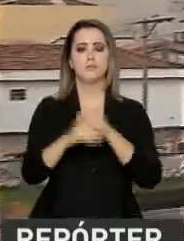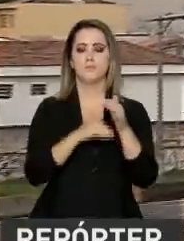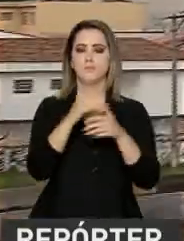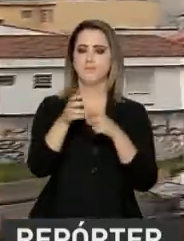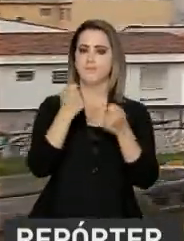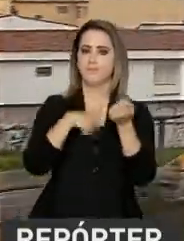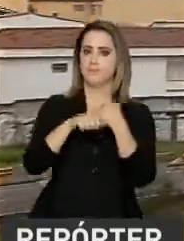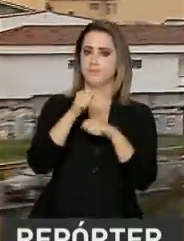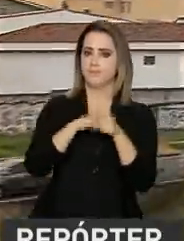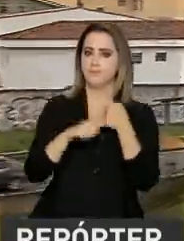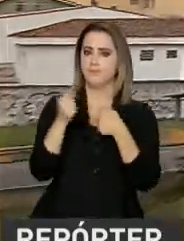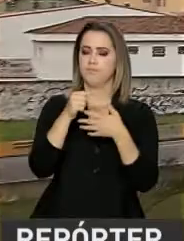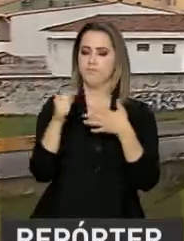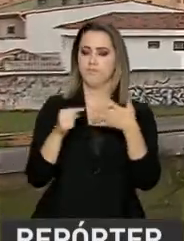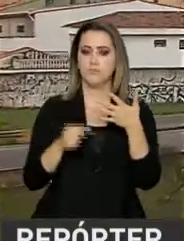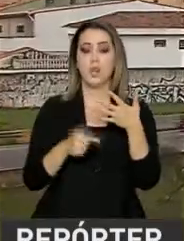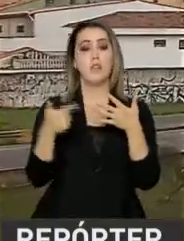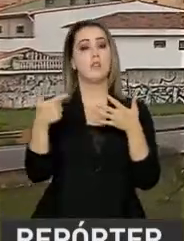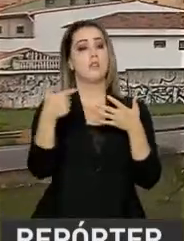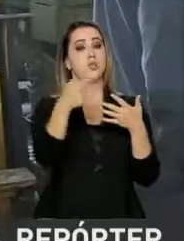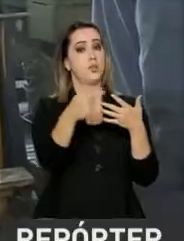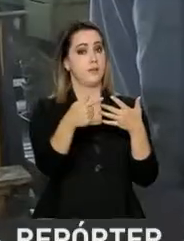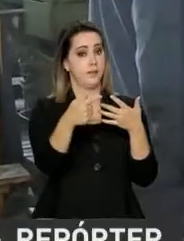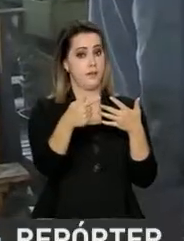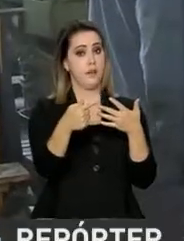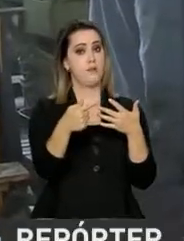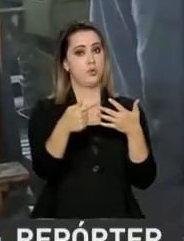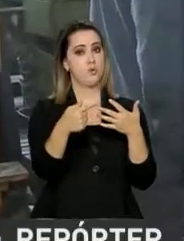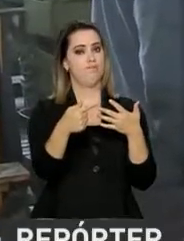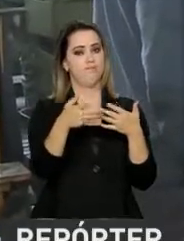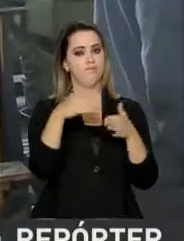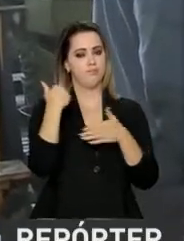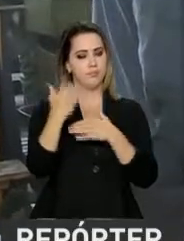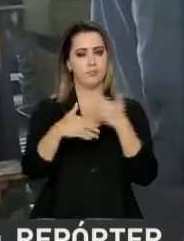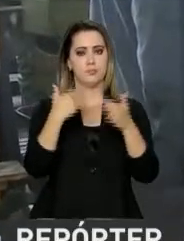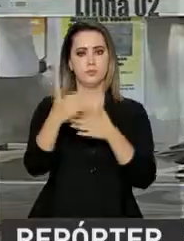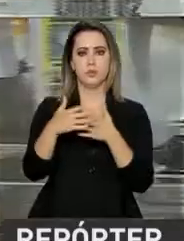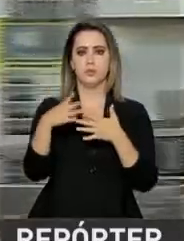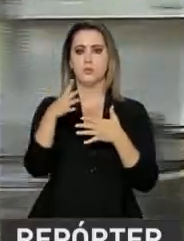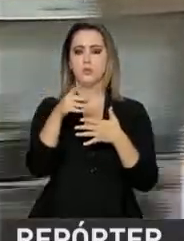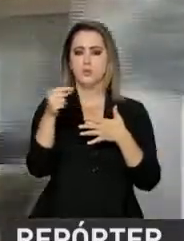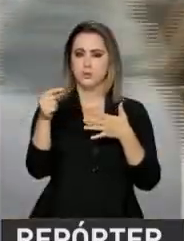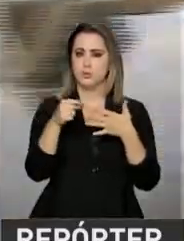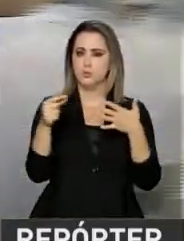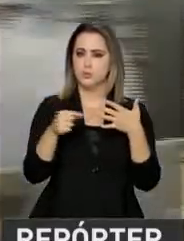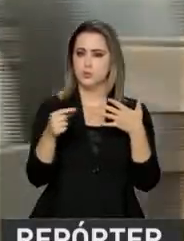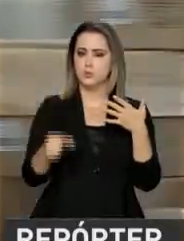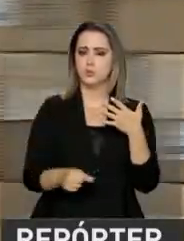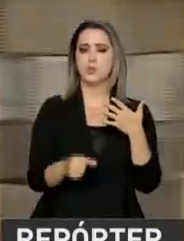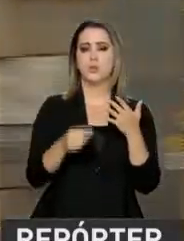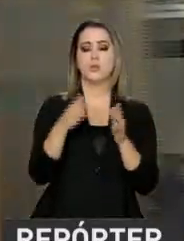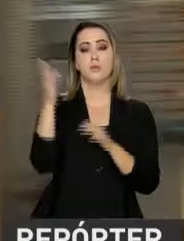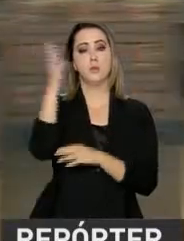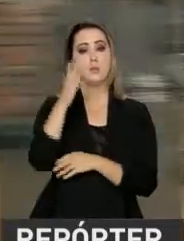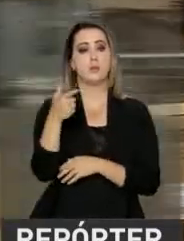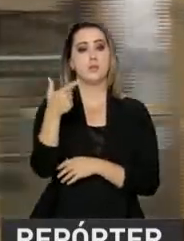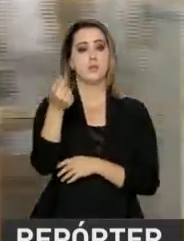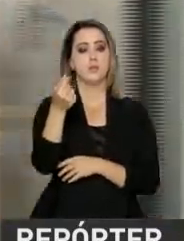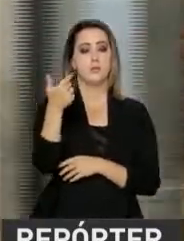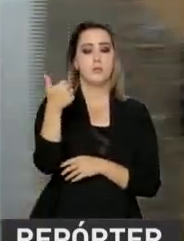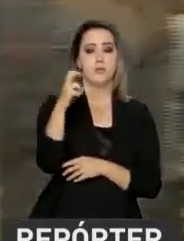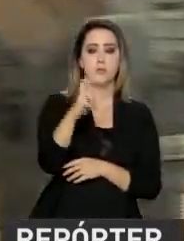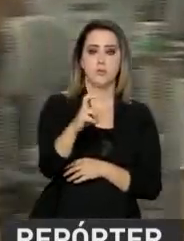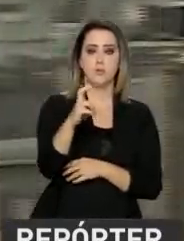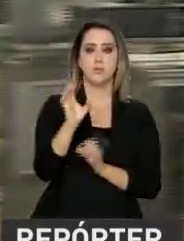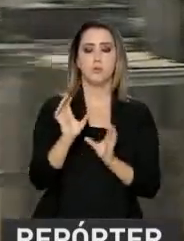alguns dos 17 objetivos de desenvolvimento sustentável adotados pelo brasil em 2015 durante a cúpula